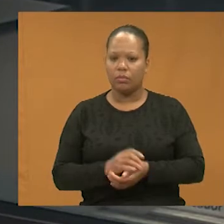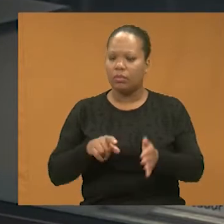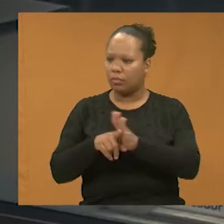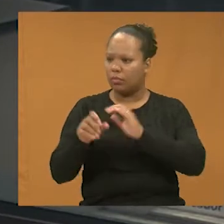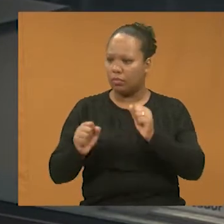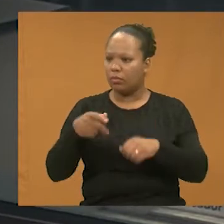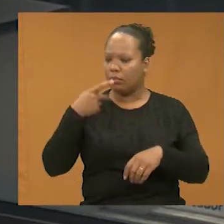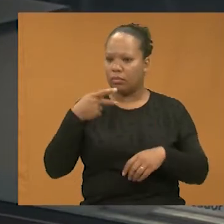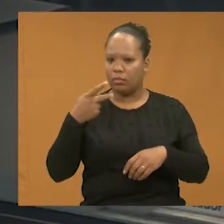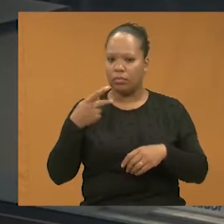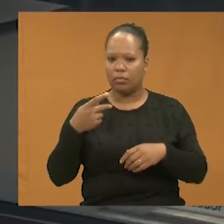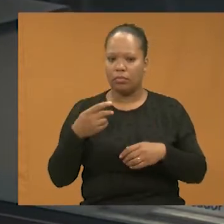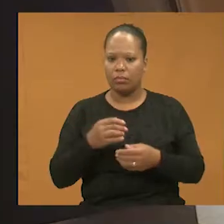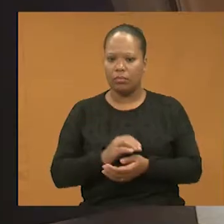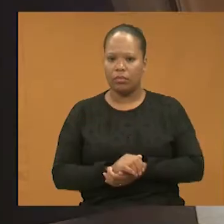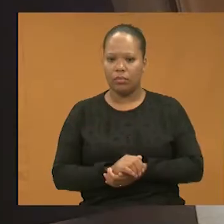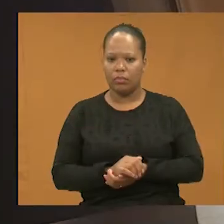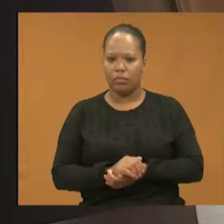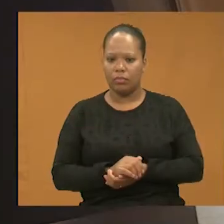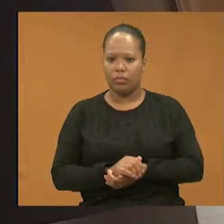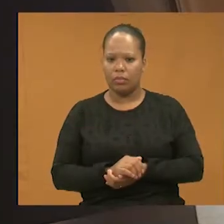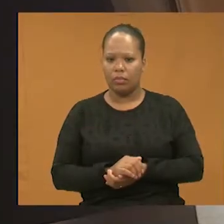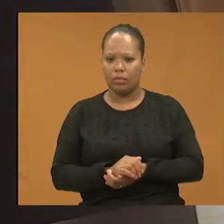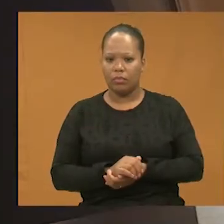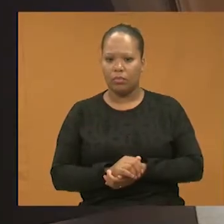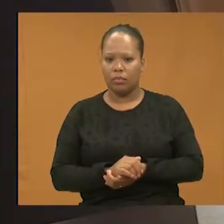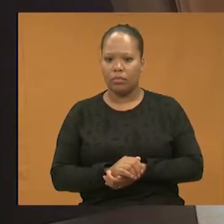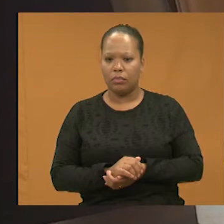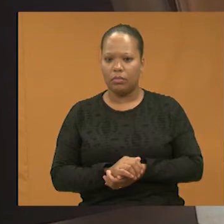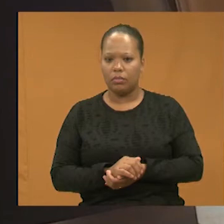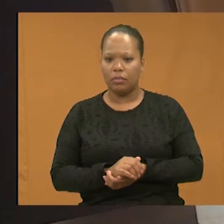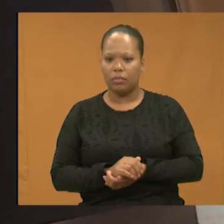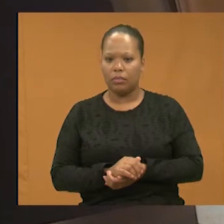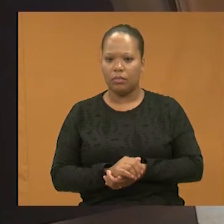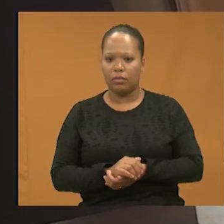proposta. Acho que é importante a gente falar. Chama um por um e fala.